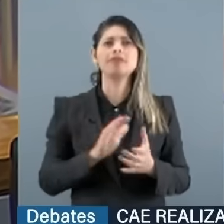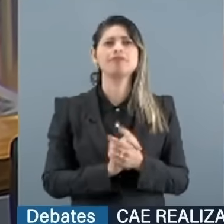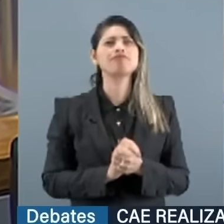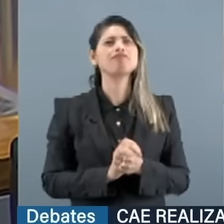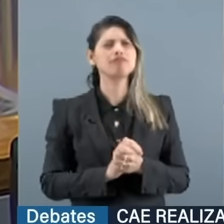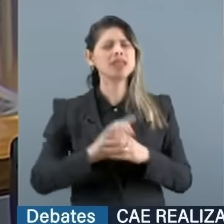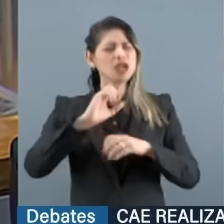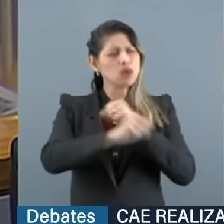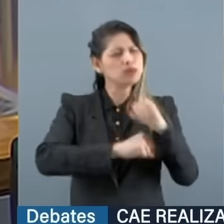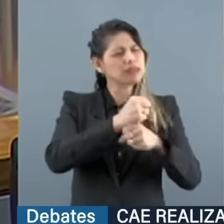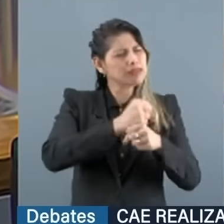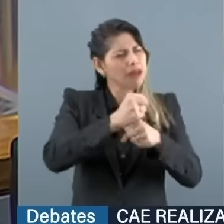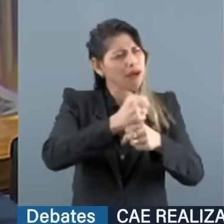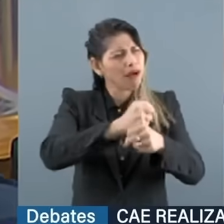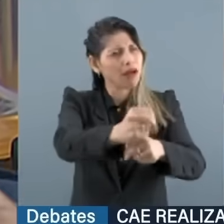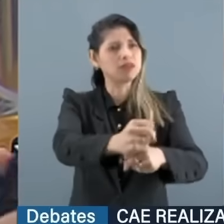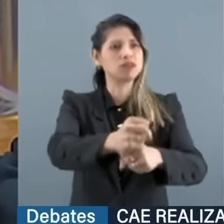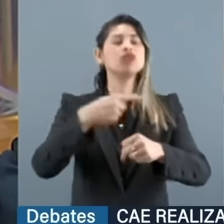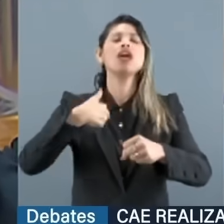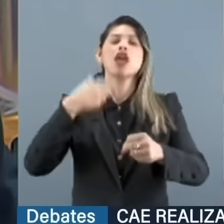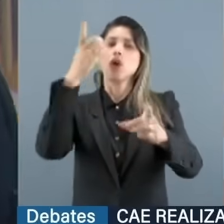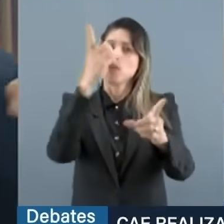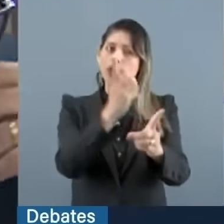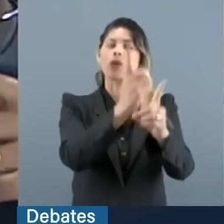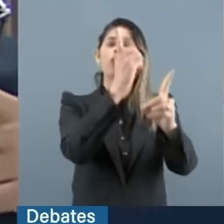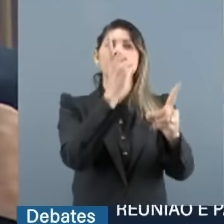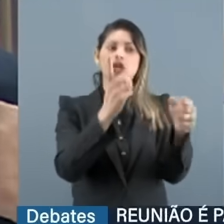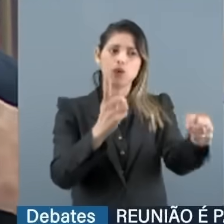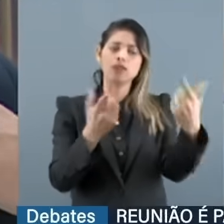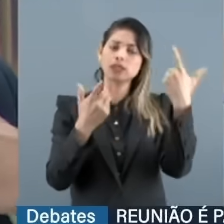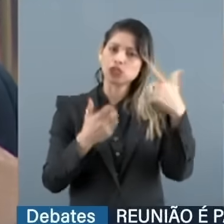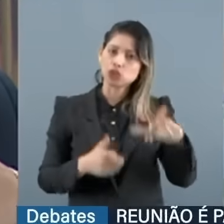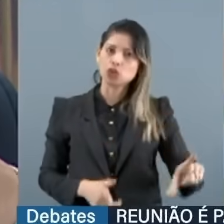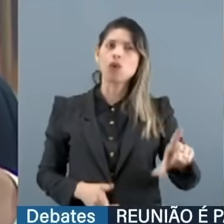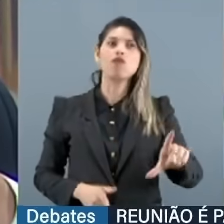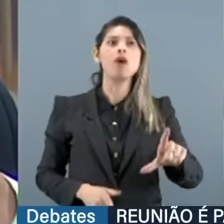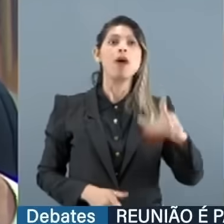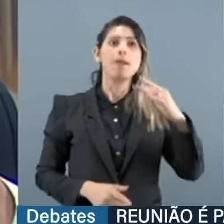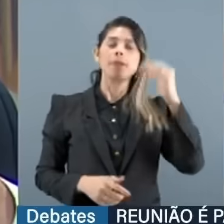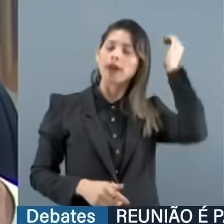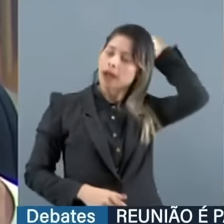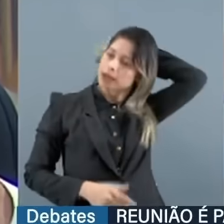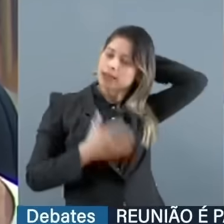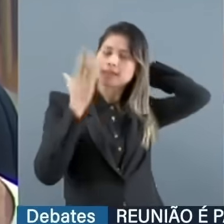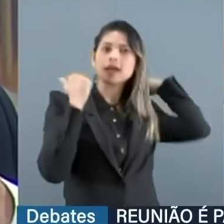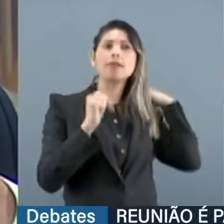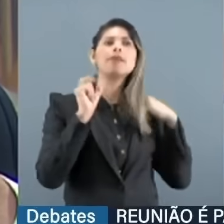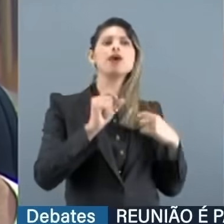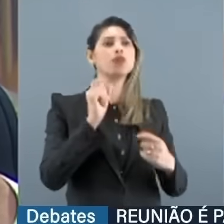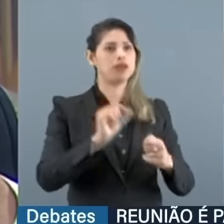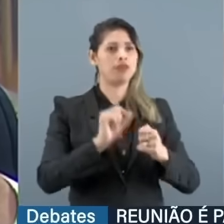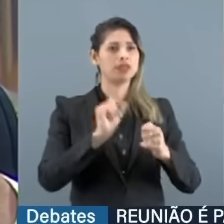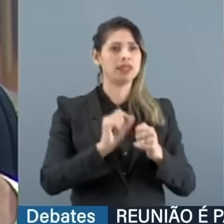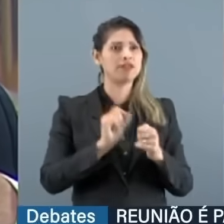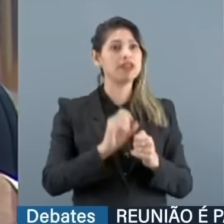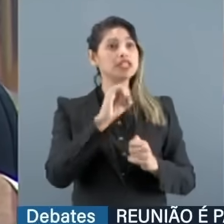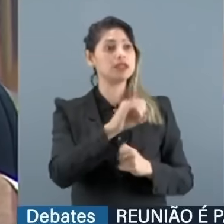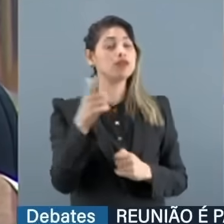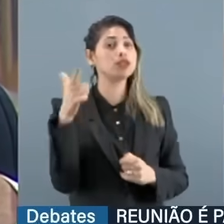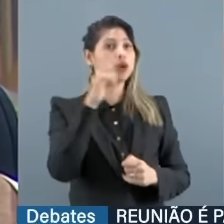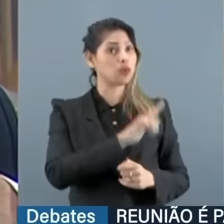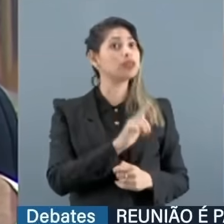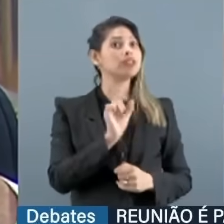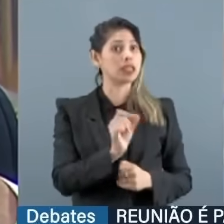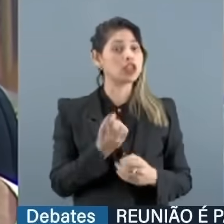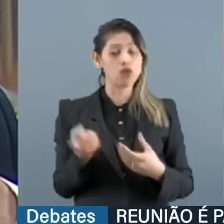encontrar contigo, para saber o que você aprendeu nos anos de reclusão, para saber se você pode ser realmente reinserido